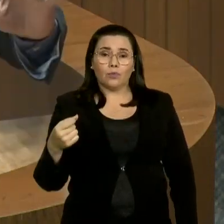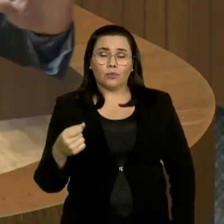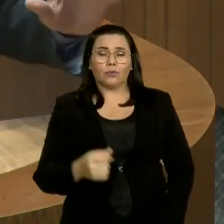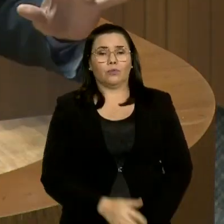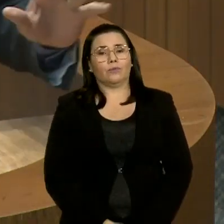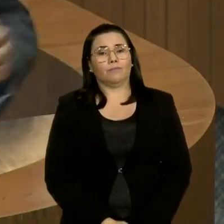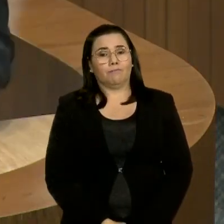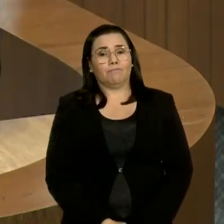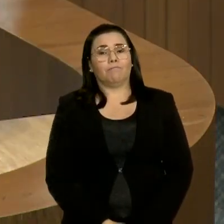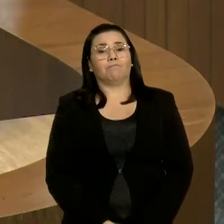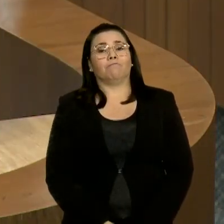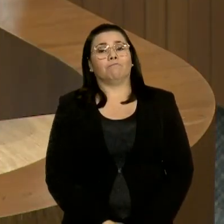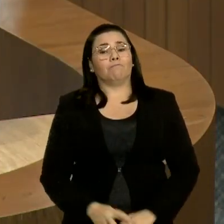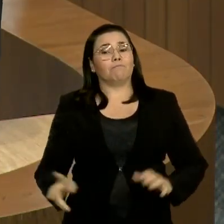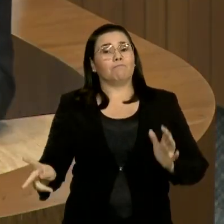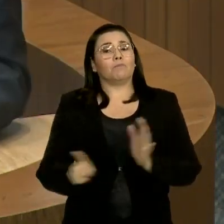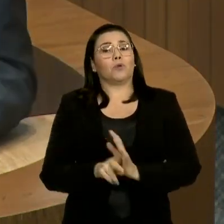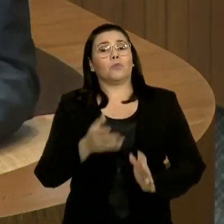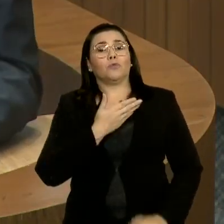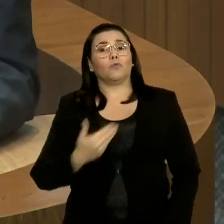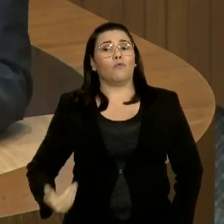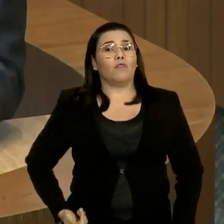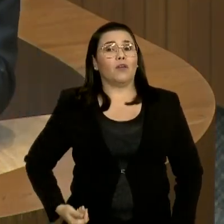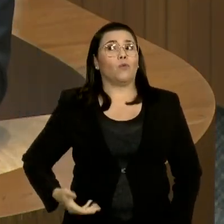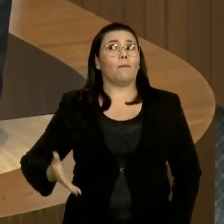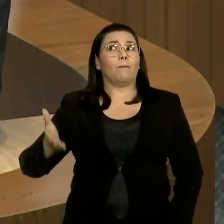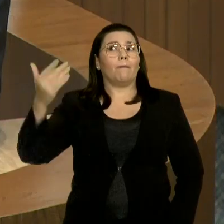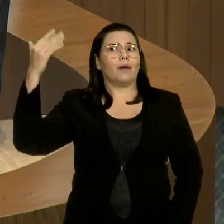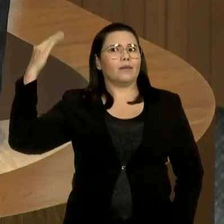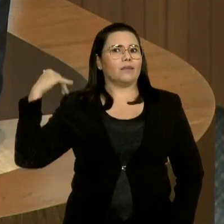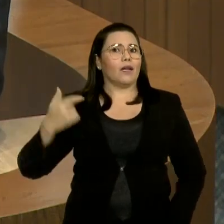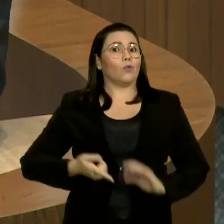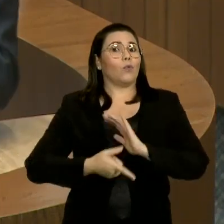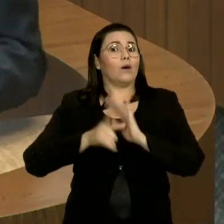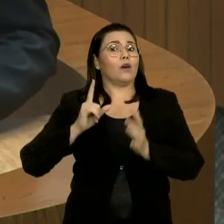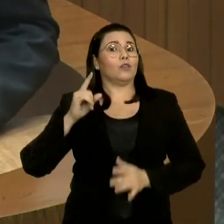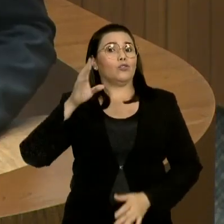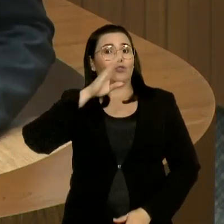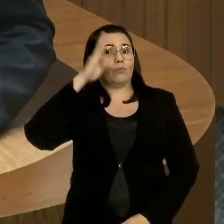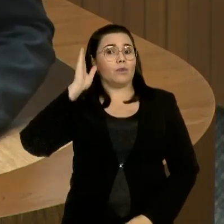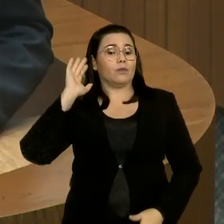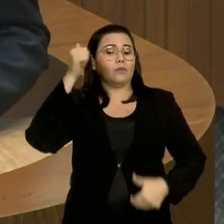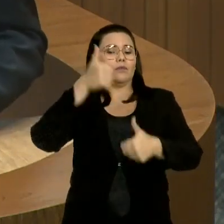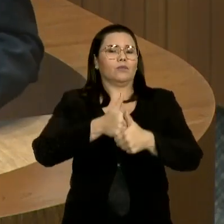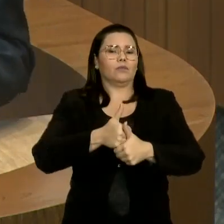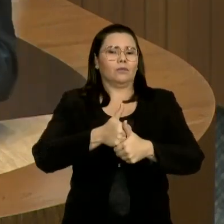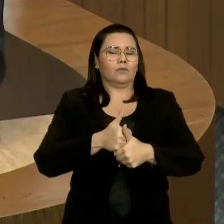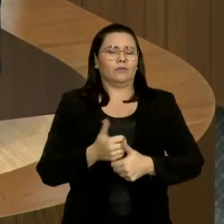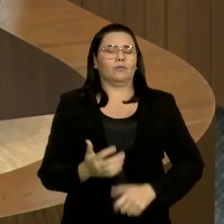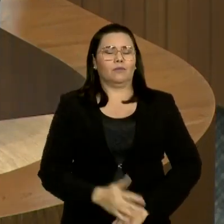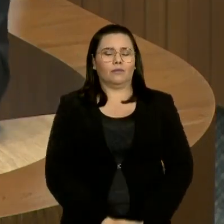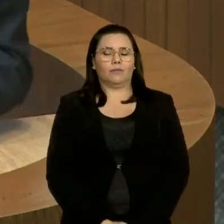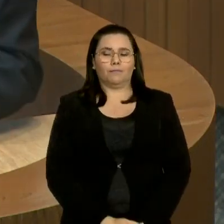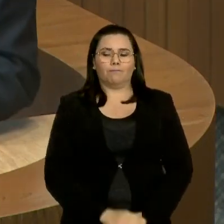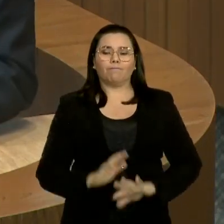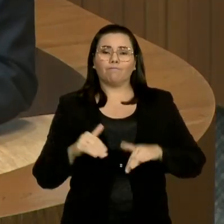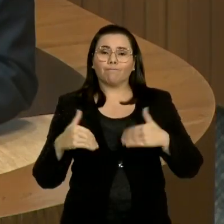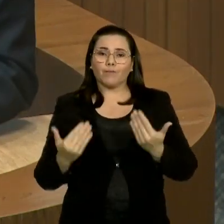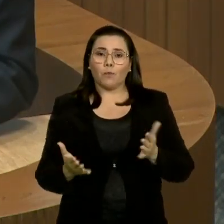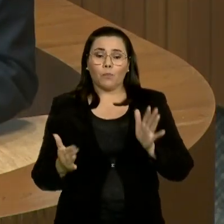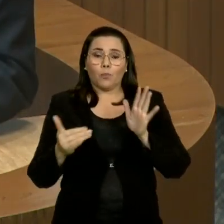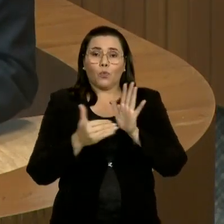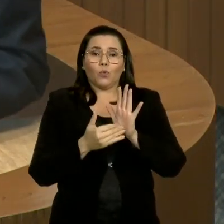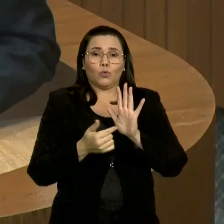anteriores isto está bem claro na lei e por último deputado Davi a lei ainda precisa